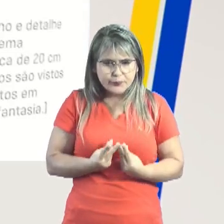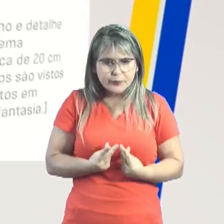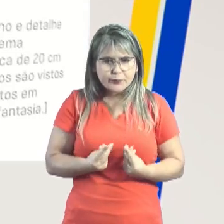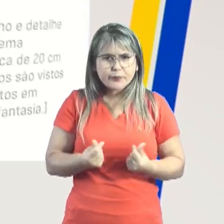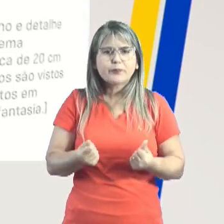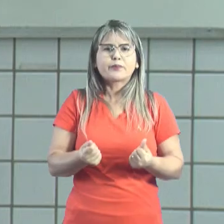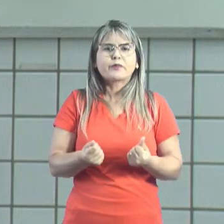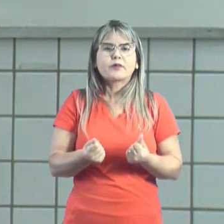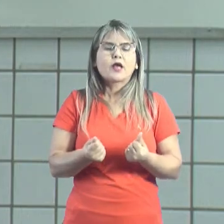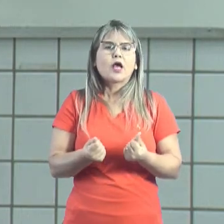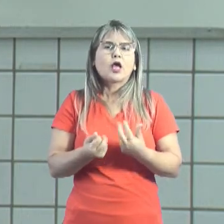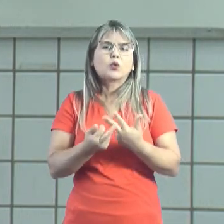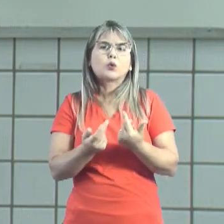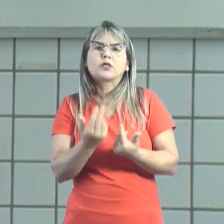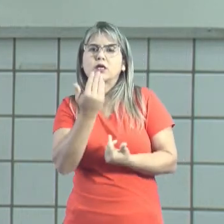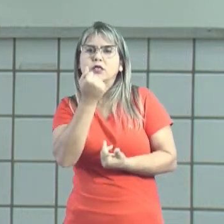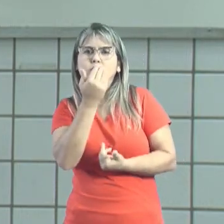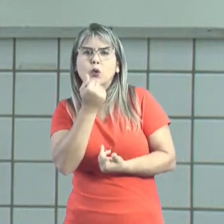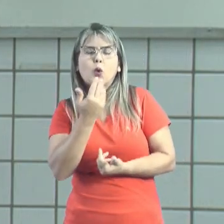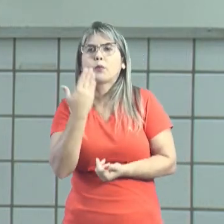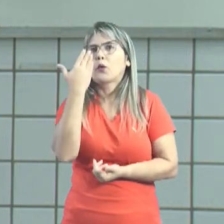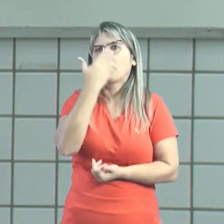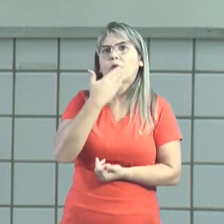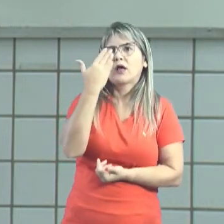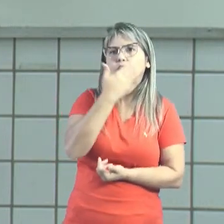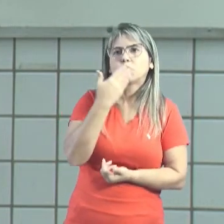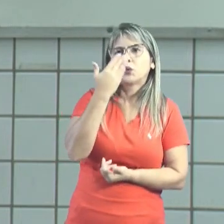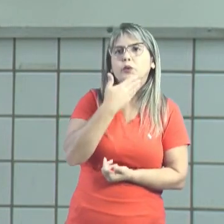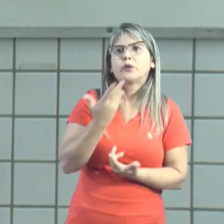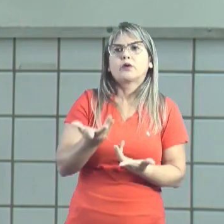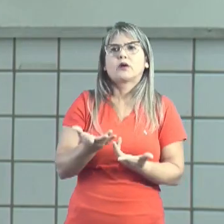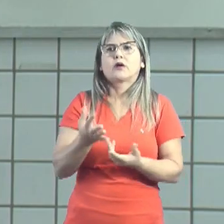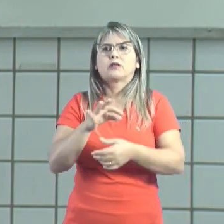açúcares, proteínas e também